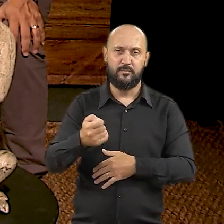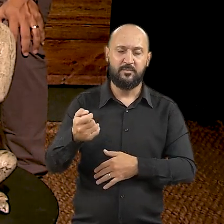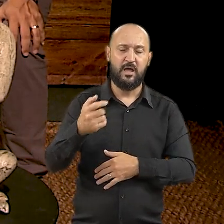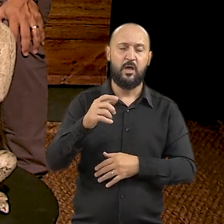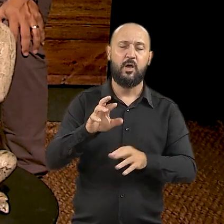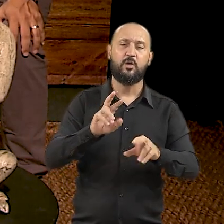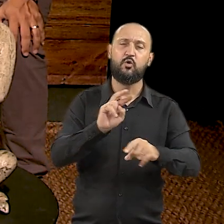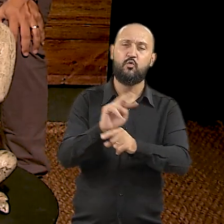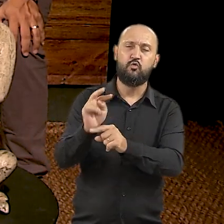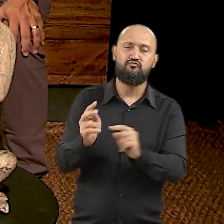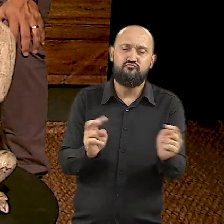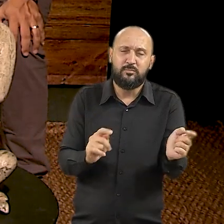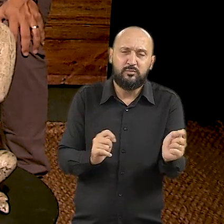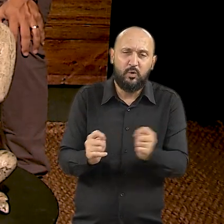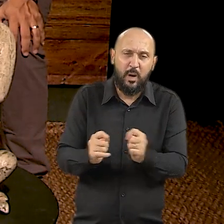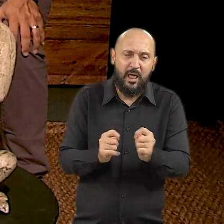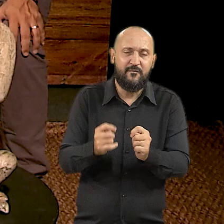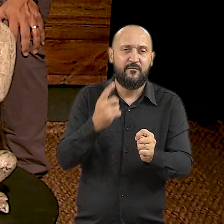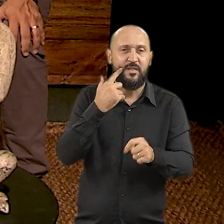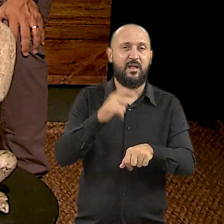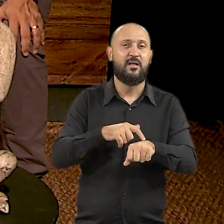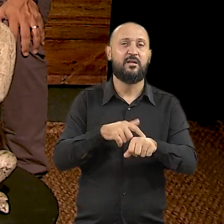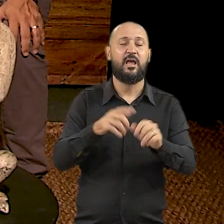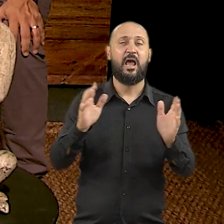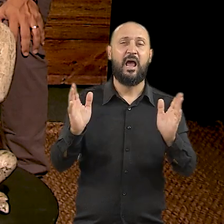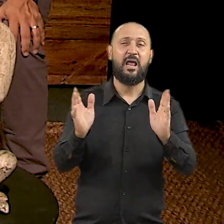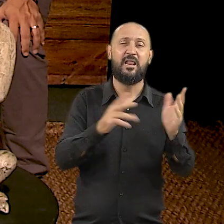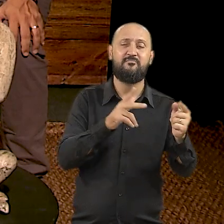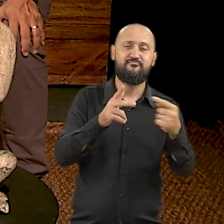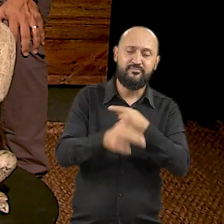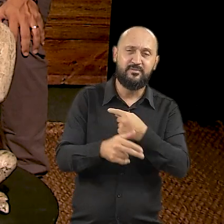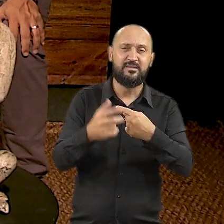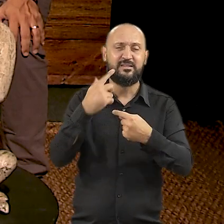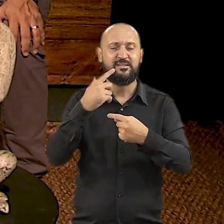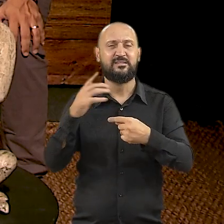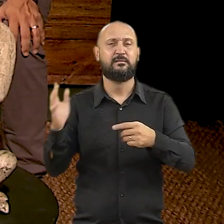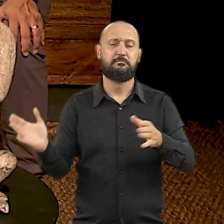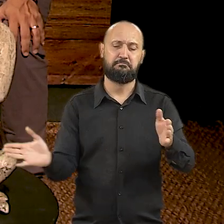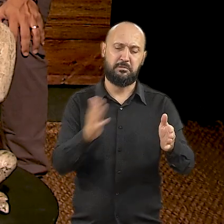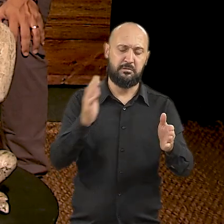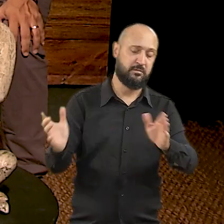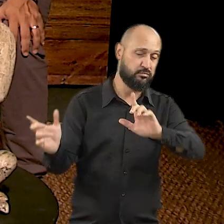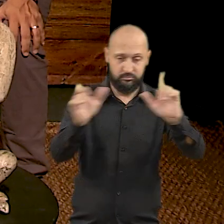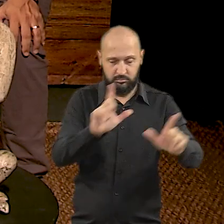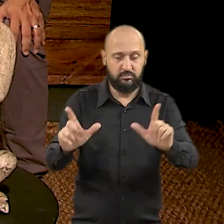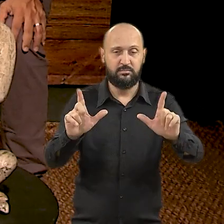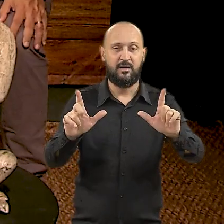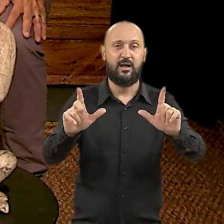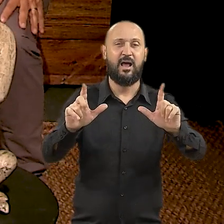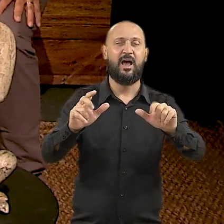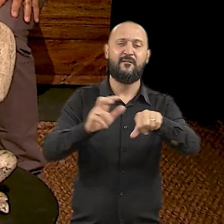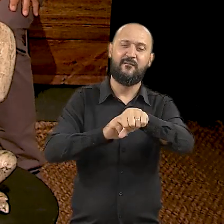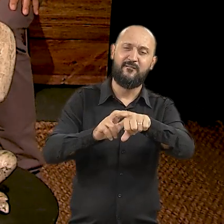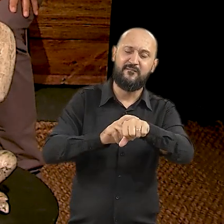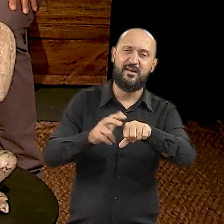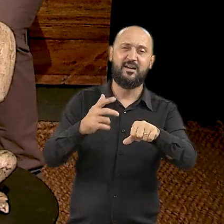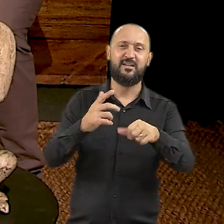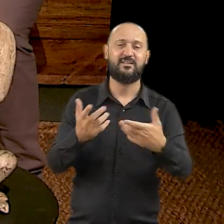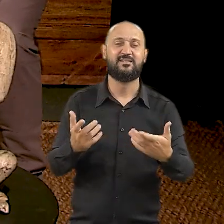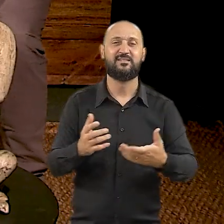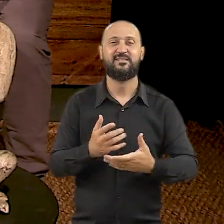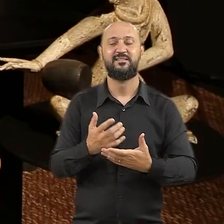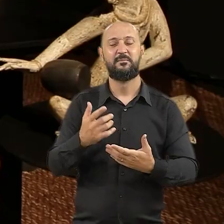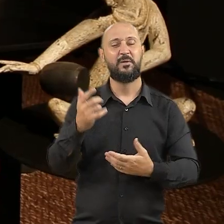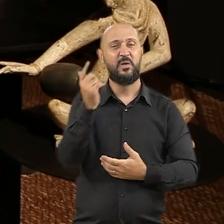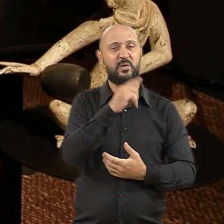a direção de TV ali, ele saía fora de fase, tinha que dar uma paulada, então, ele ficava todo verde, né? Dava